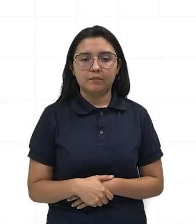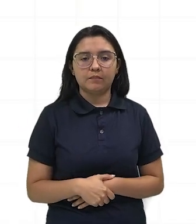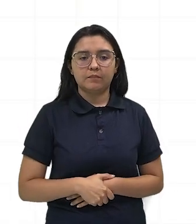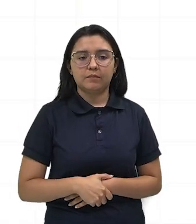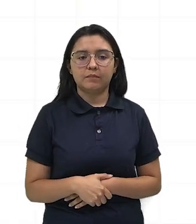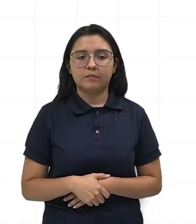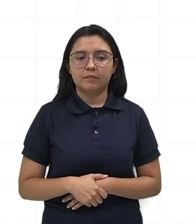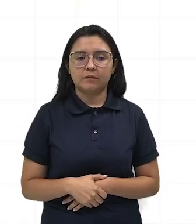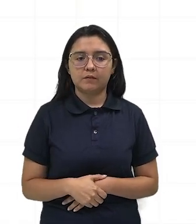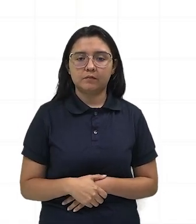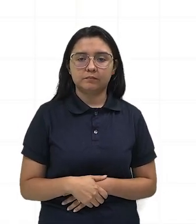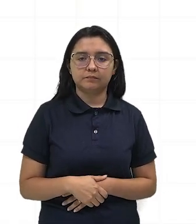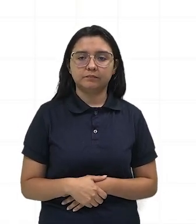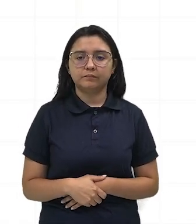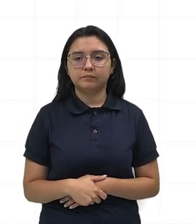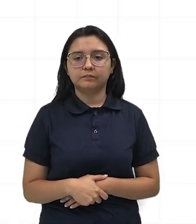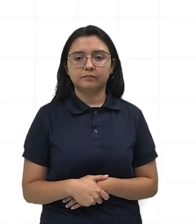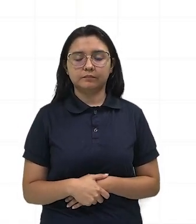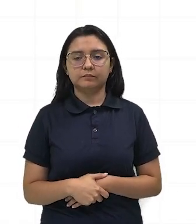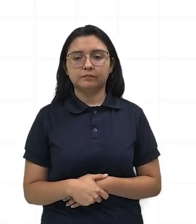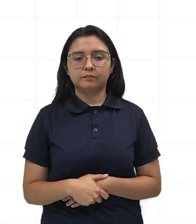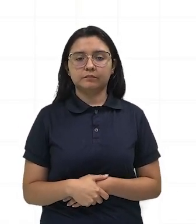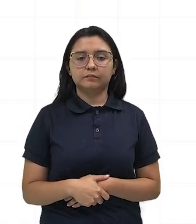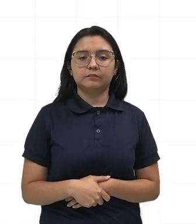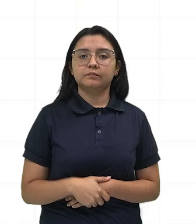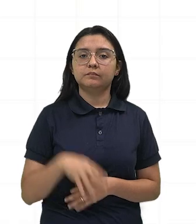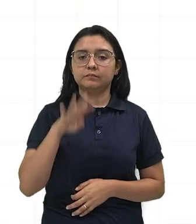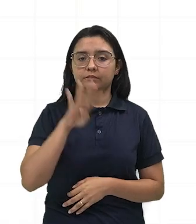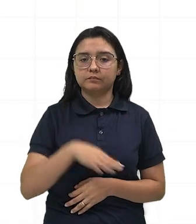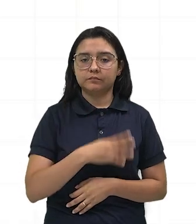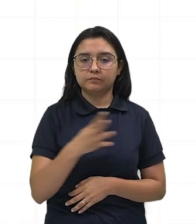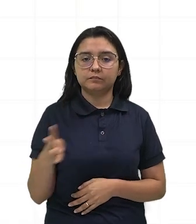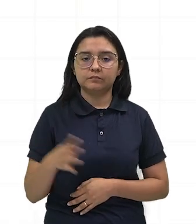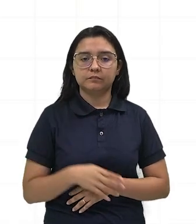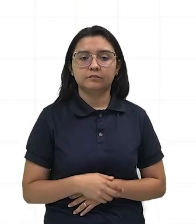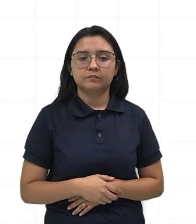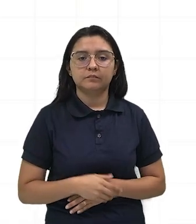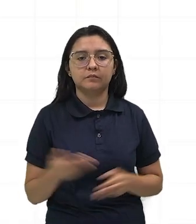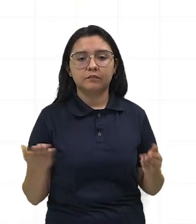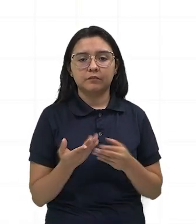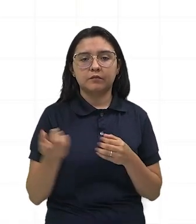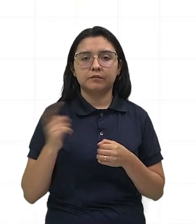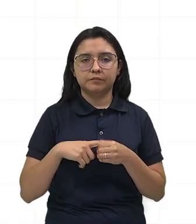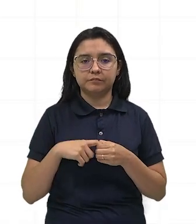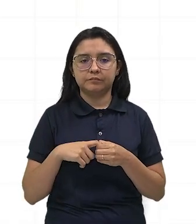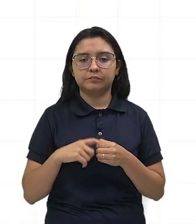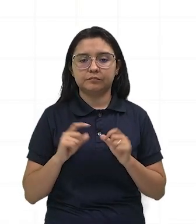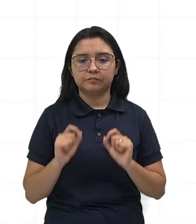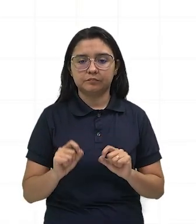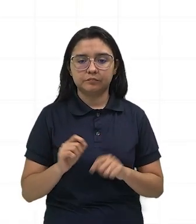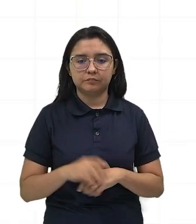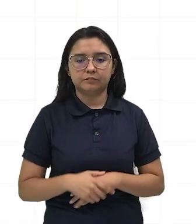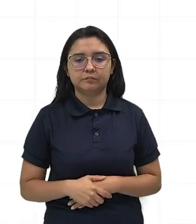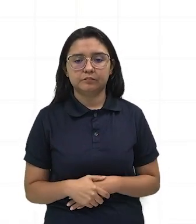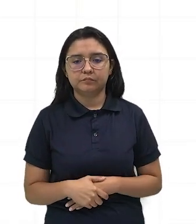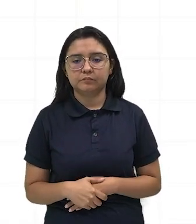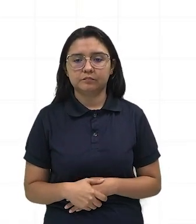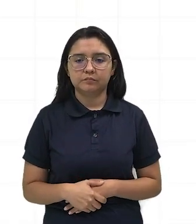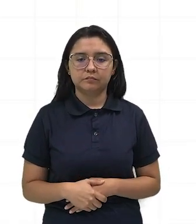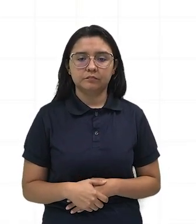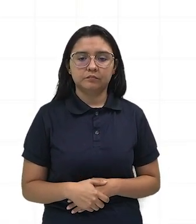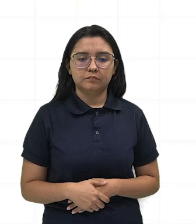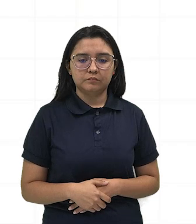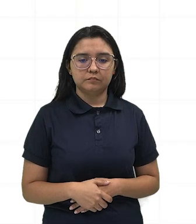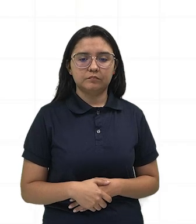Terceira nota de língua portuguesa. Isso aqui na nossa tabela. Então vamos voltar só um pouquinho aqui, ó. E olha só como é que estava